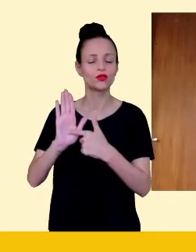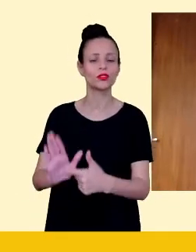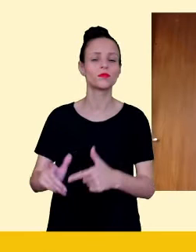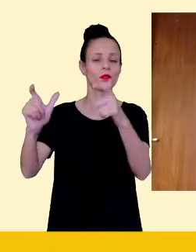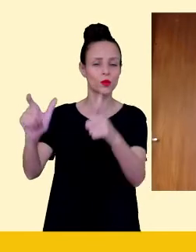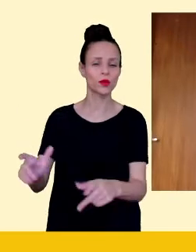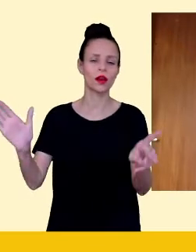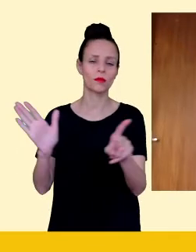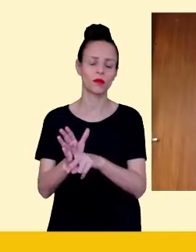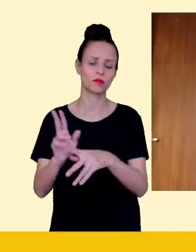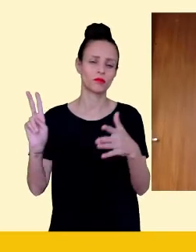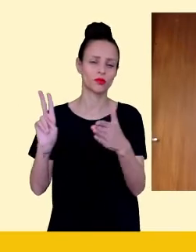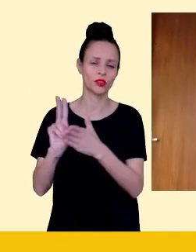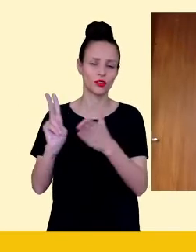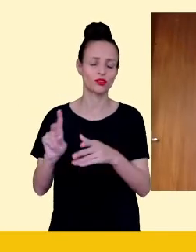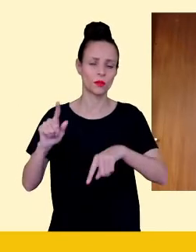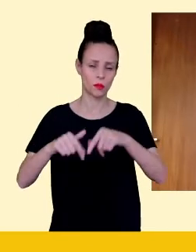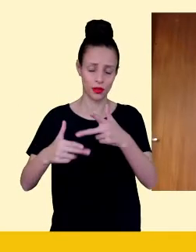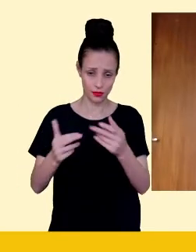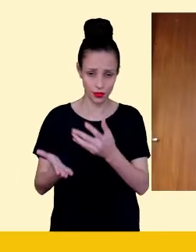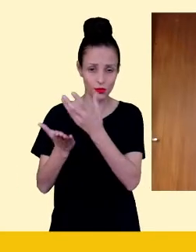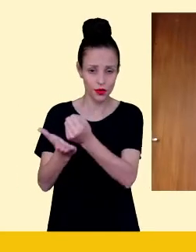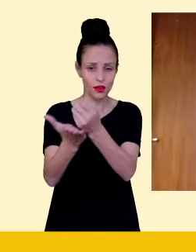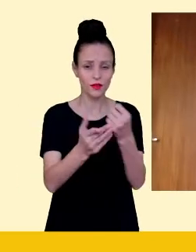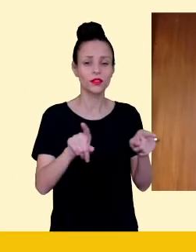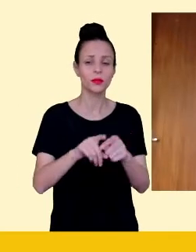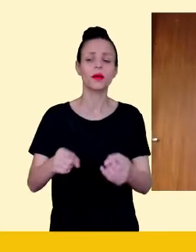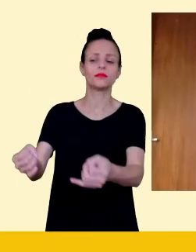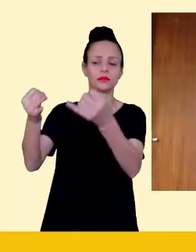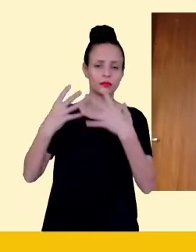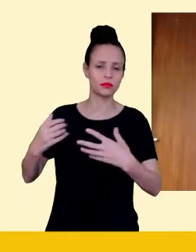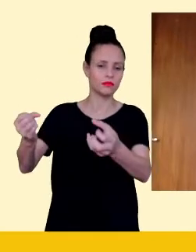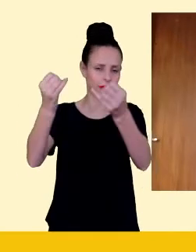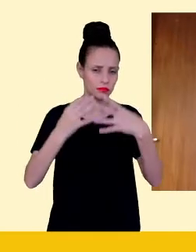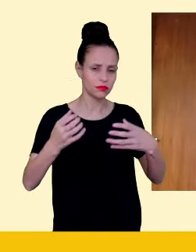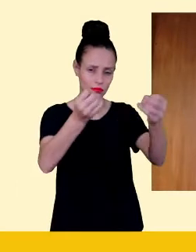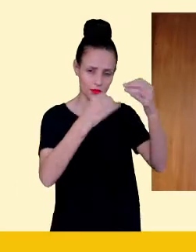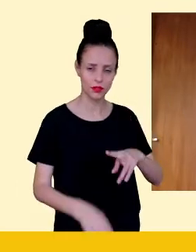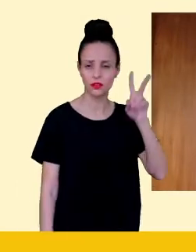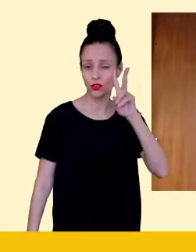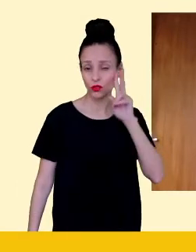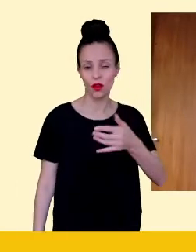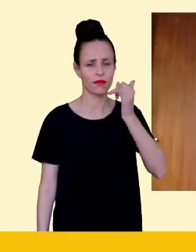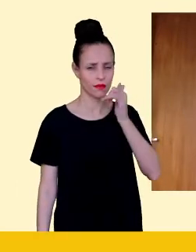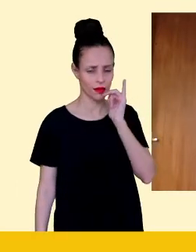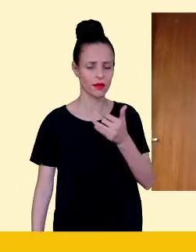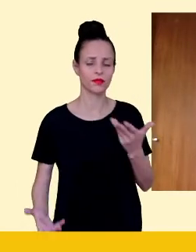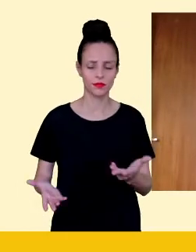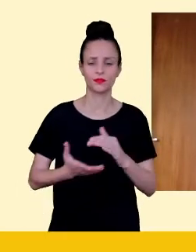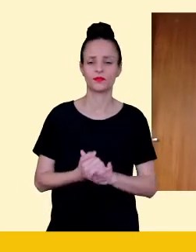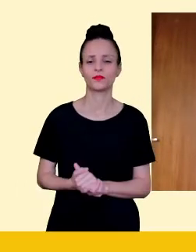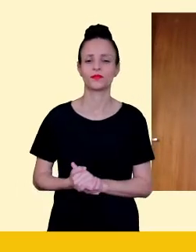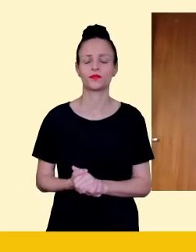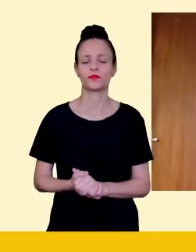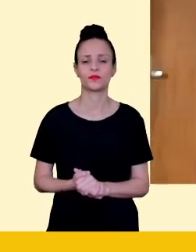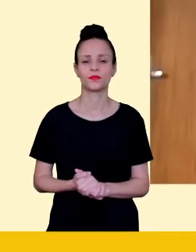exibir nas aldeias o material de arquivo e ouvir essa história narrada também, né, não só